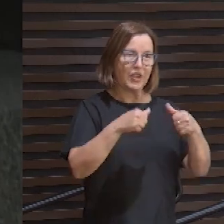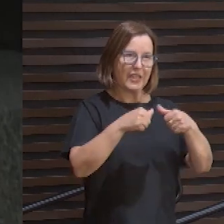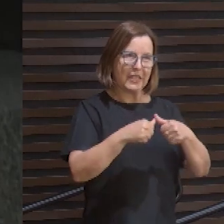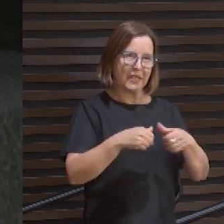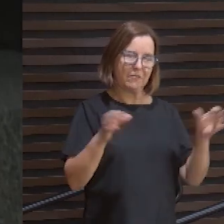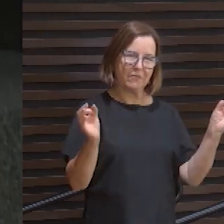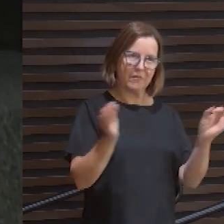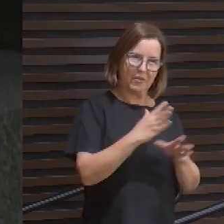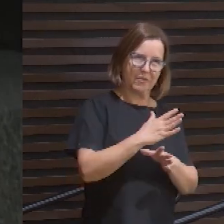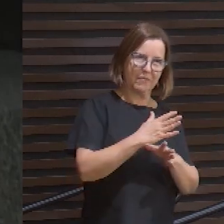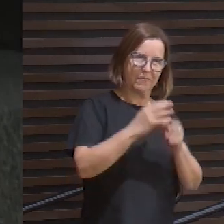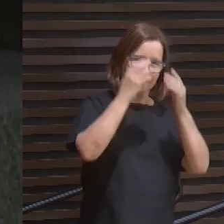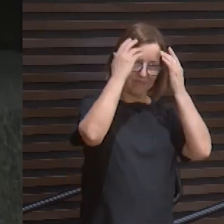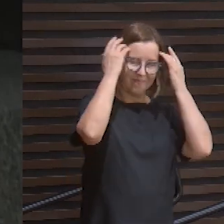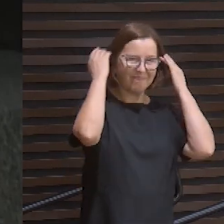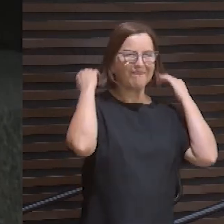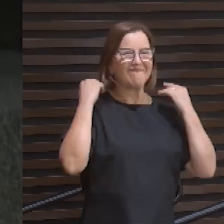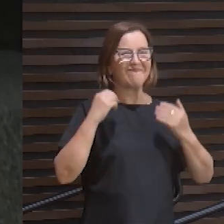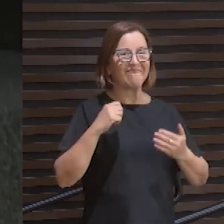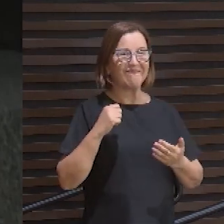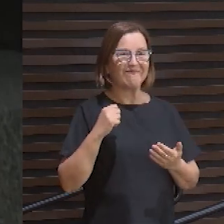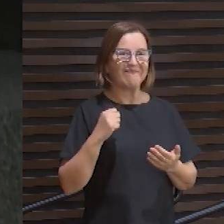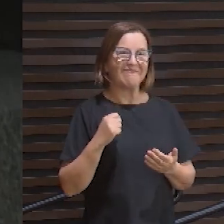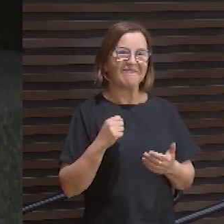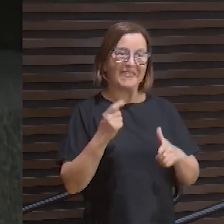A conta está paga.